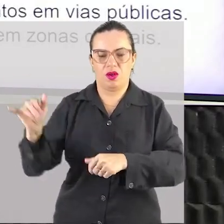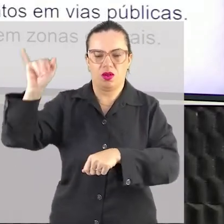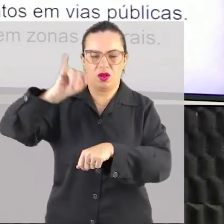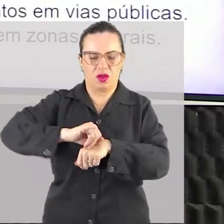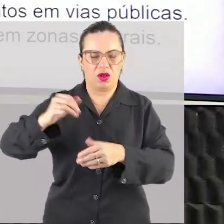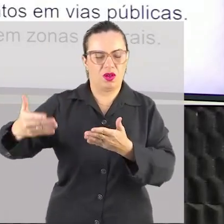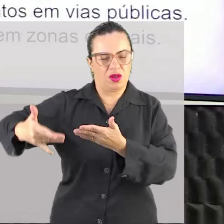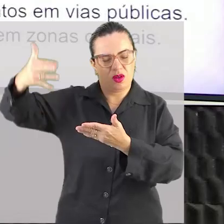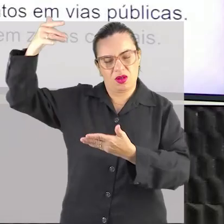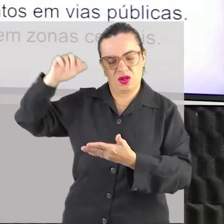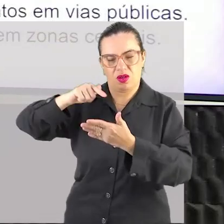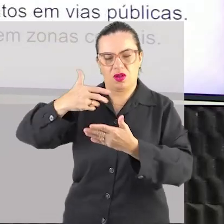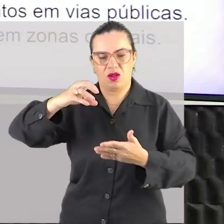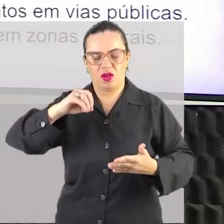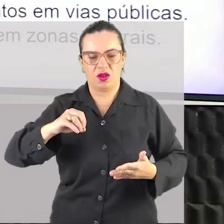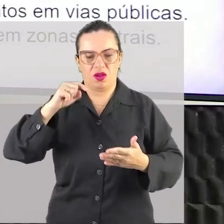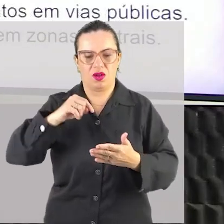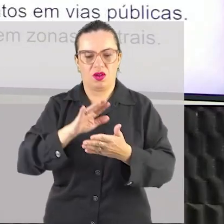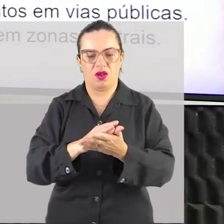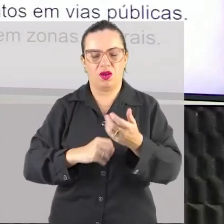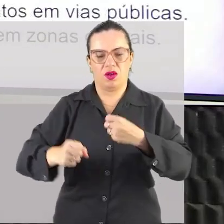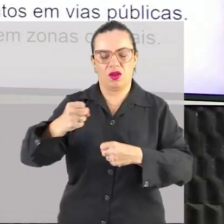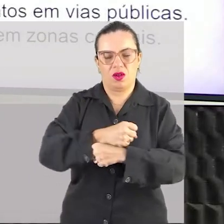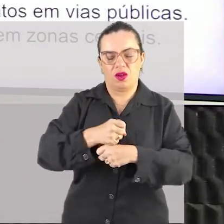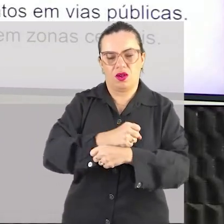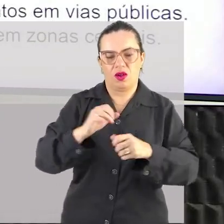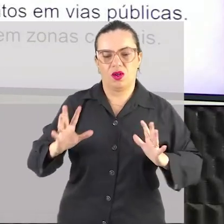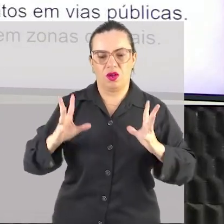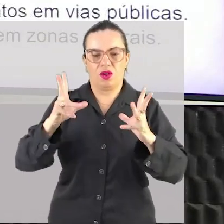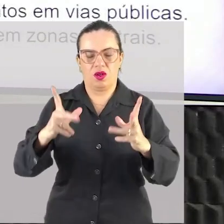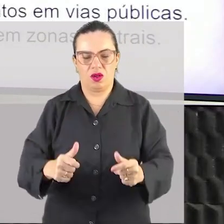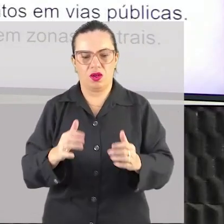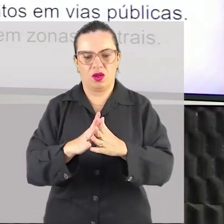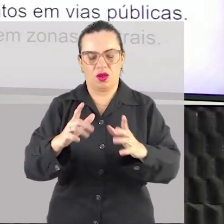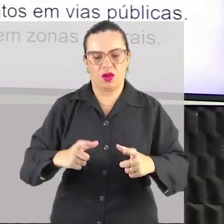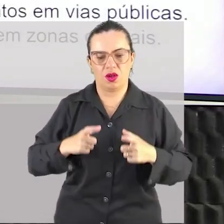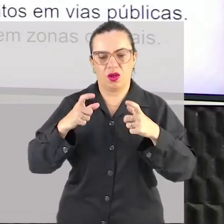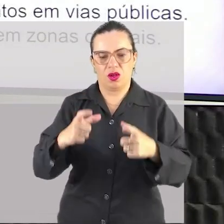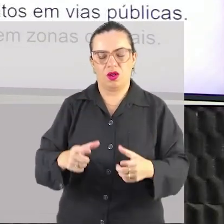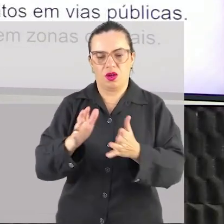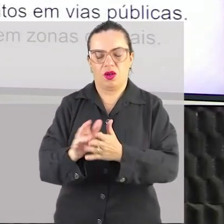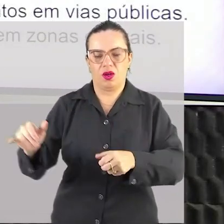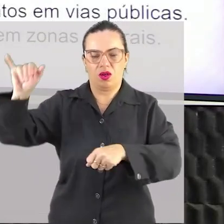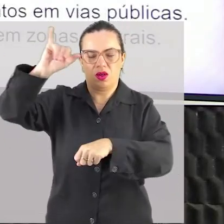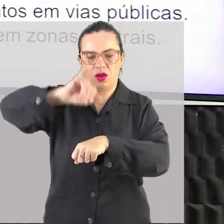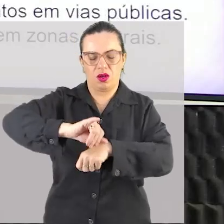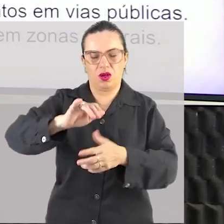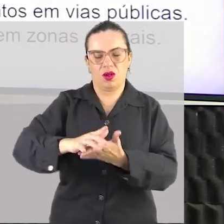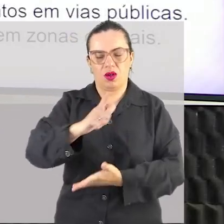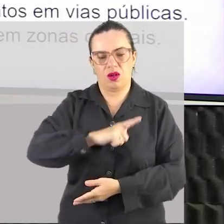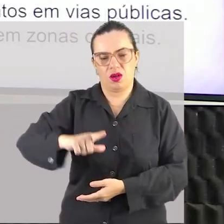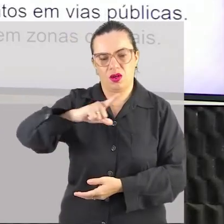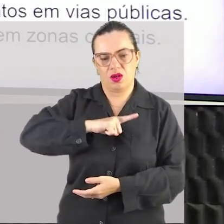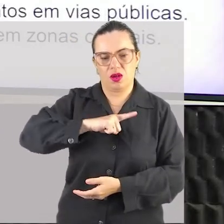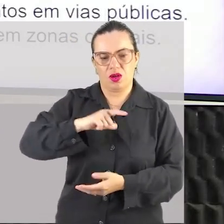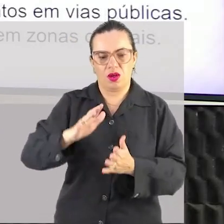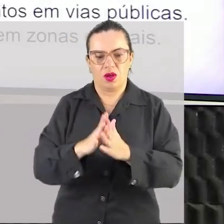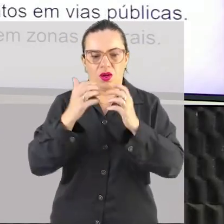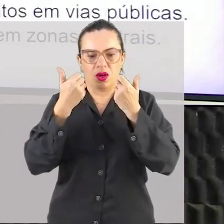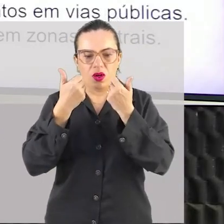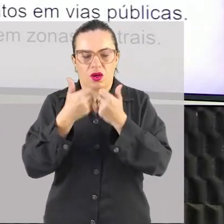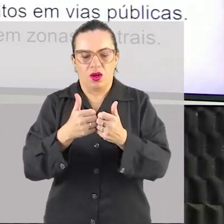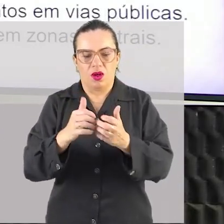menos uns 20 anos atrás a gente teria o quê todo o bairro da capital teria uma linha de ônibus